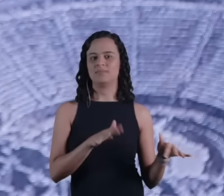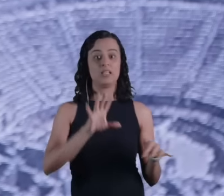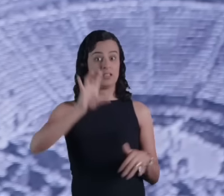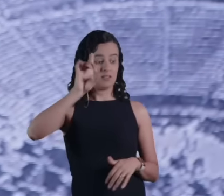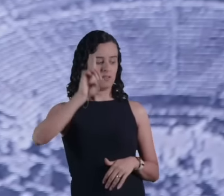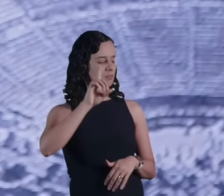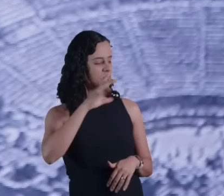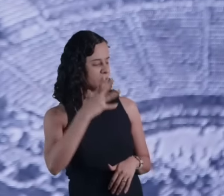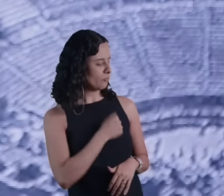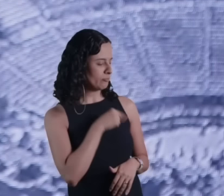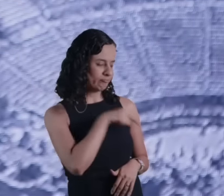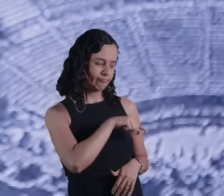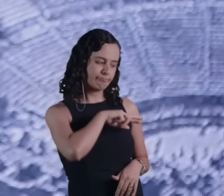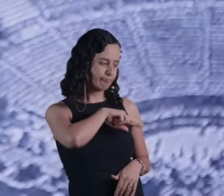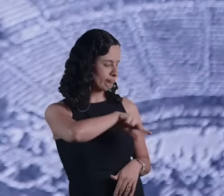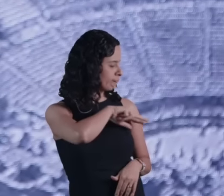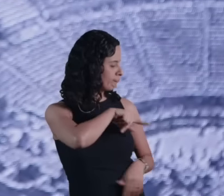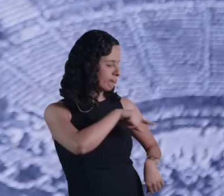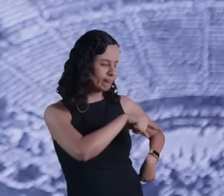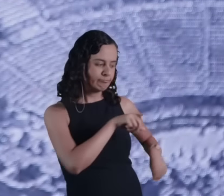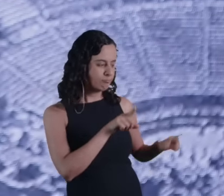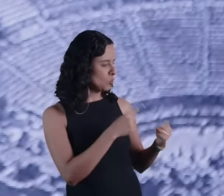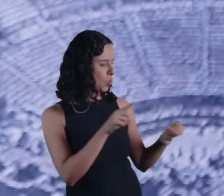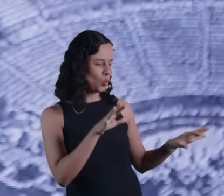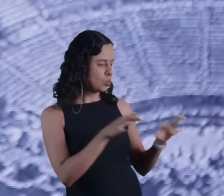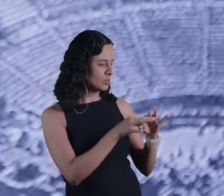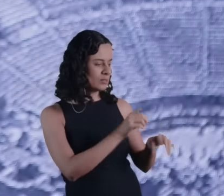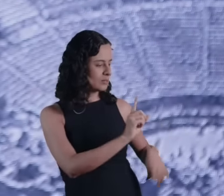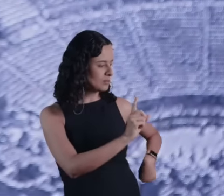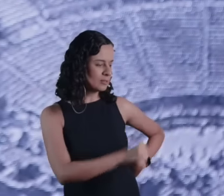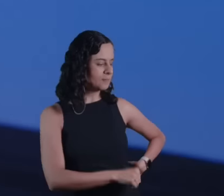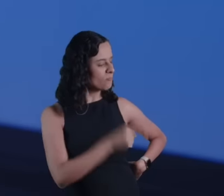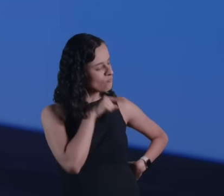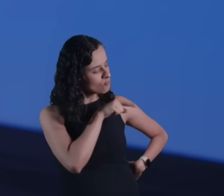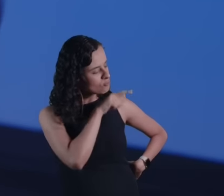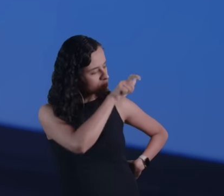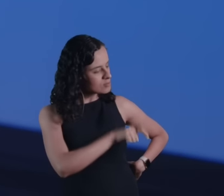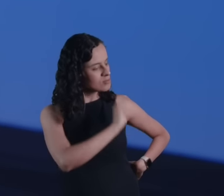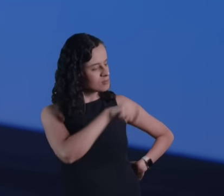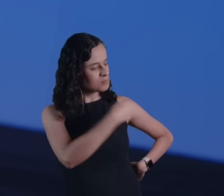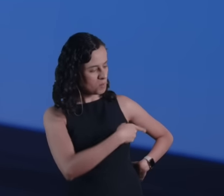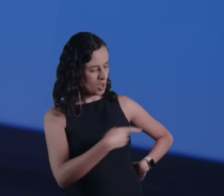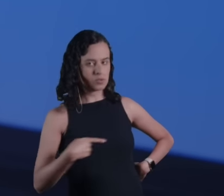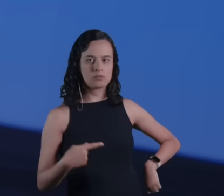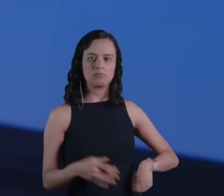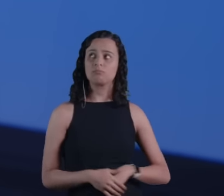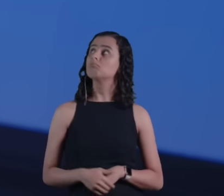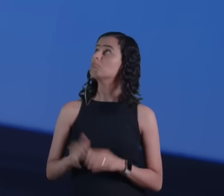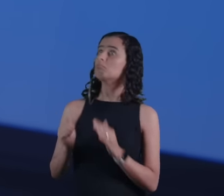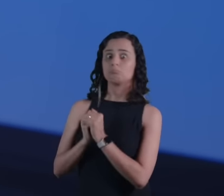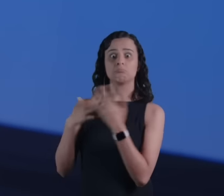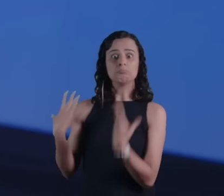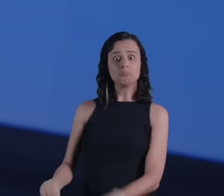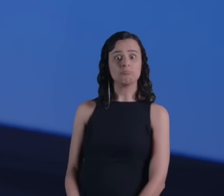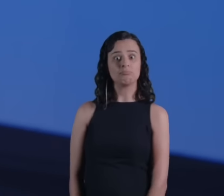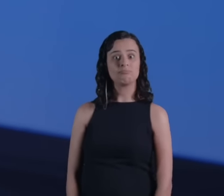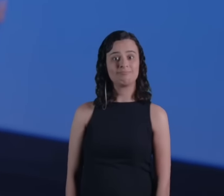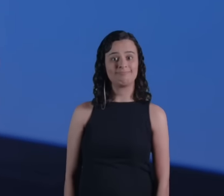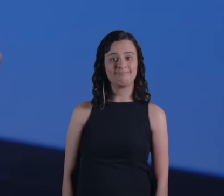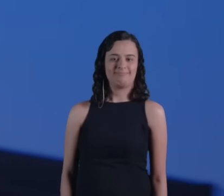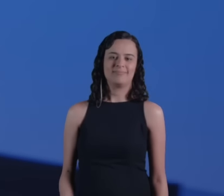músico, você vai ser um pastor. E eu disse: amém, Senhor. Minha